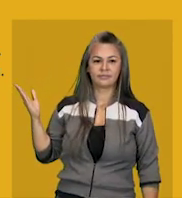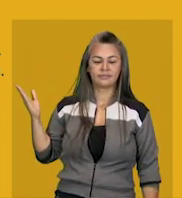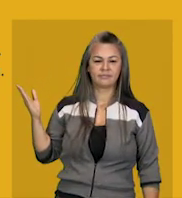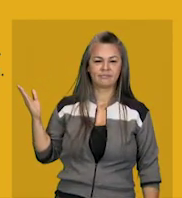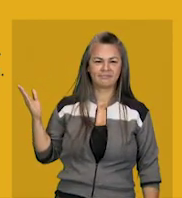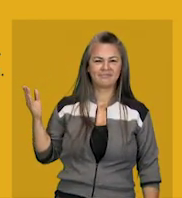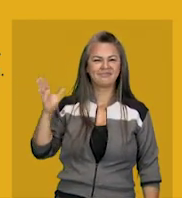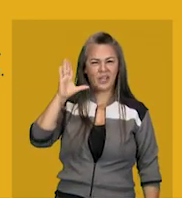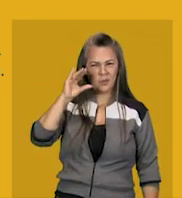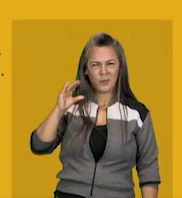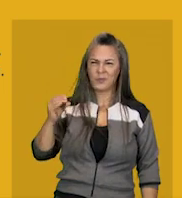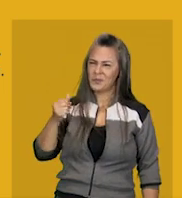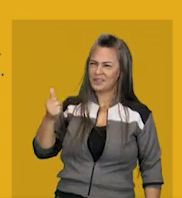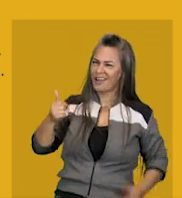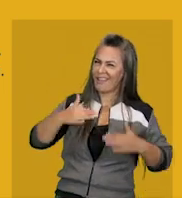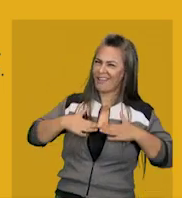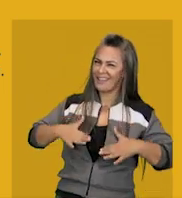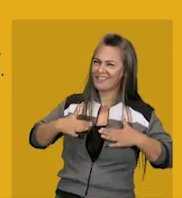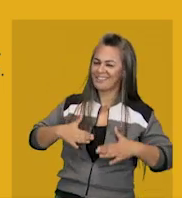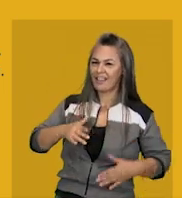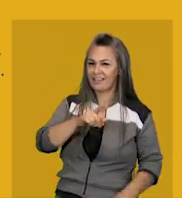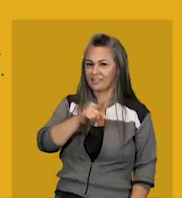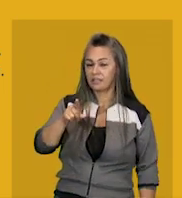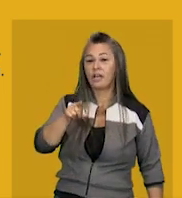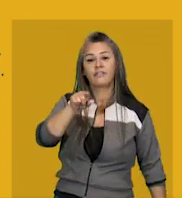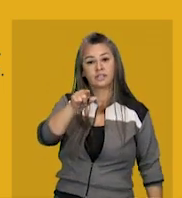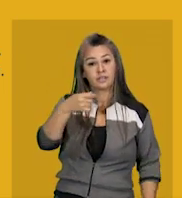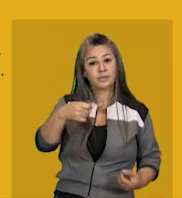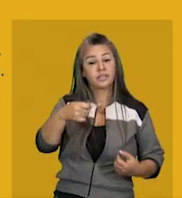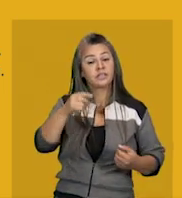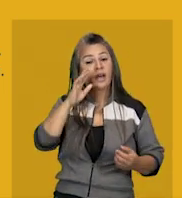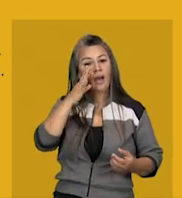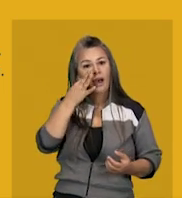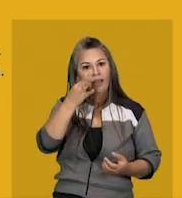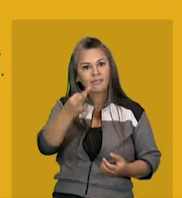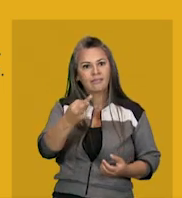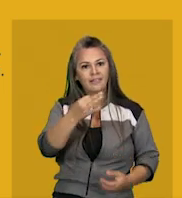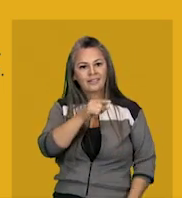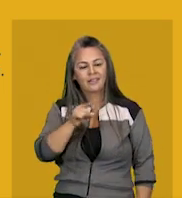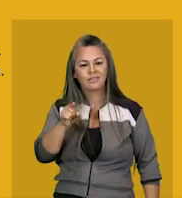É tranquilo, não é? É fácil. É só você prestar atenção.